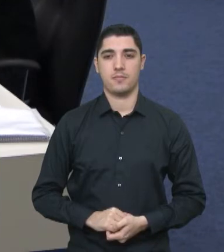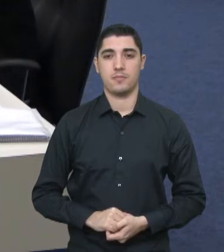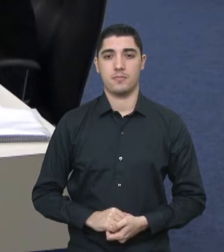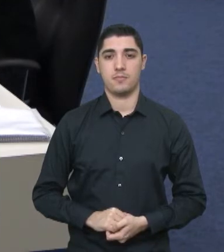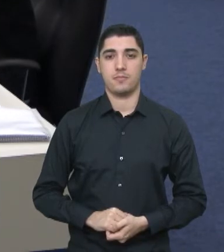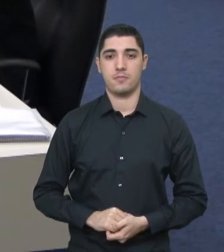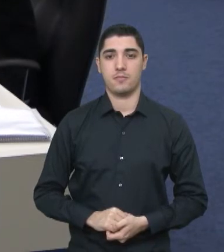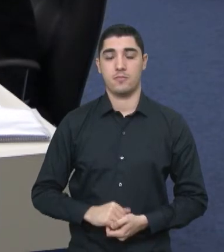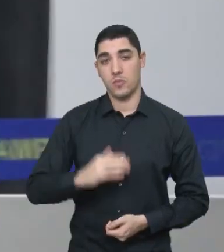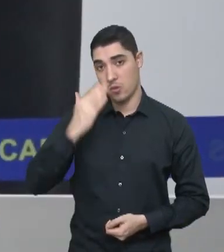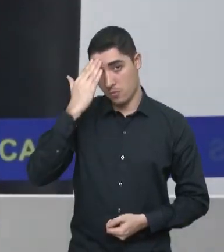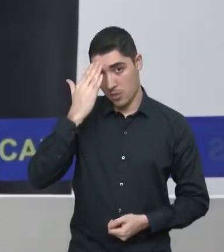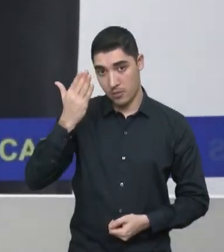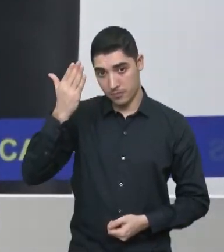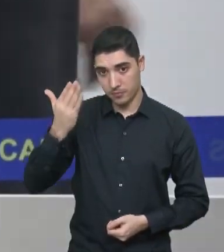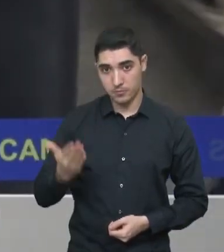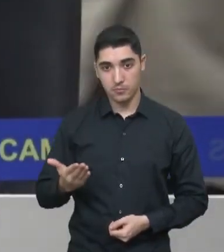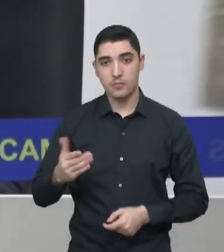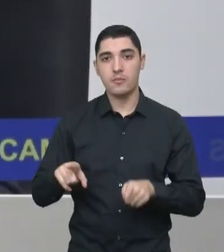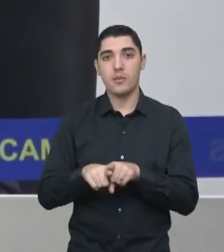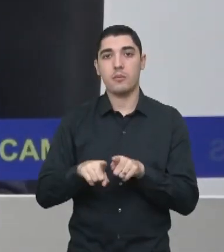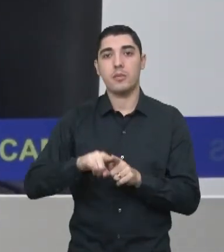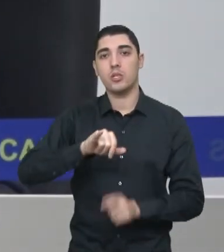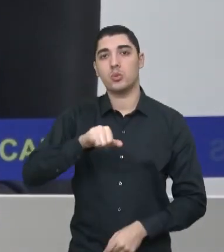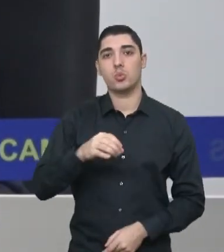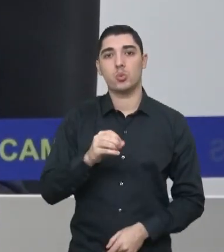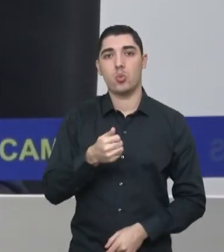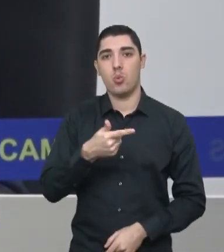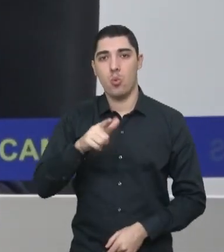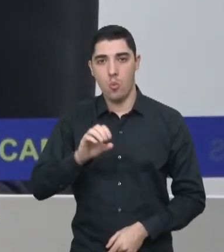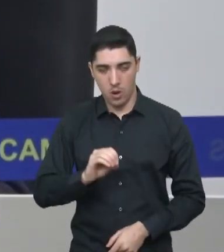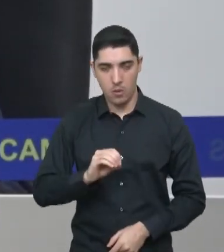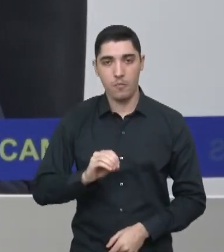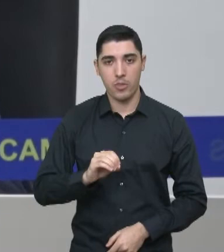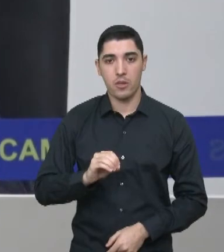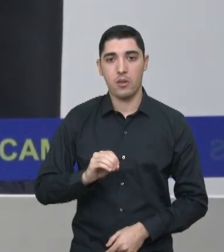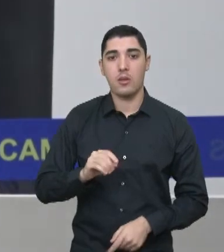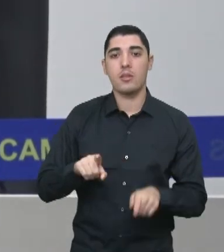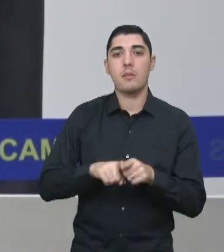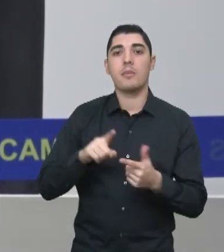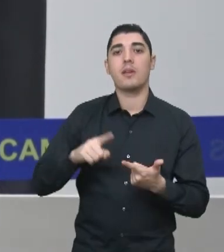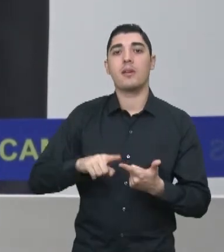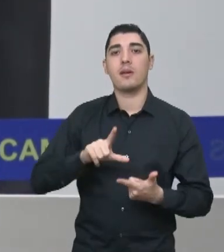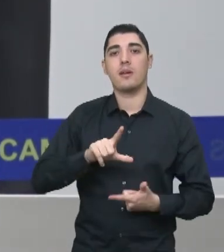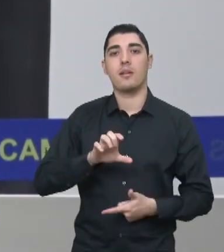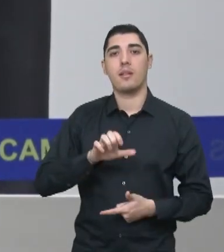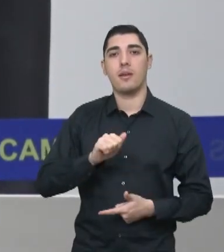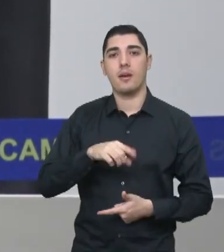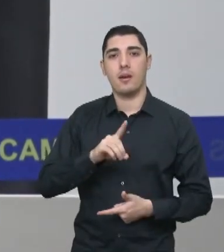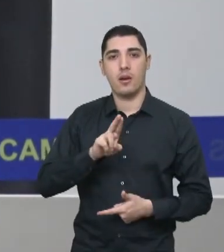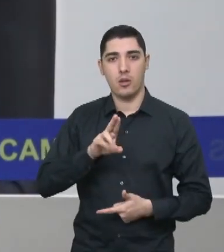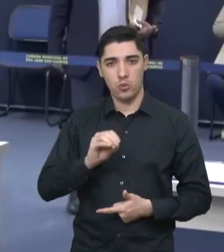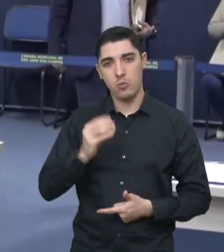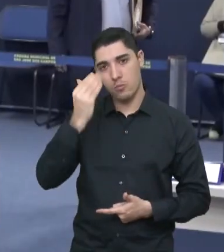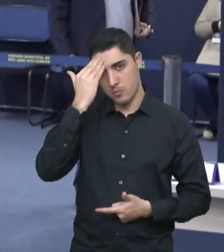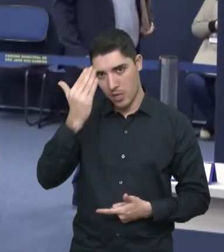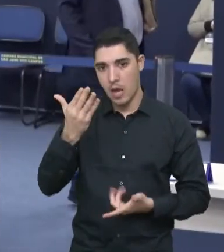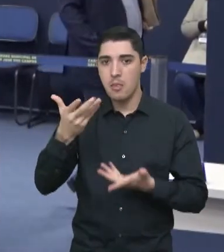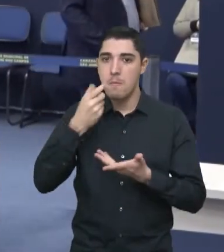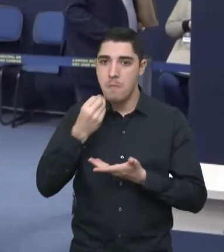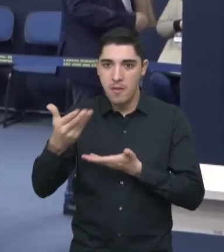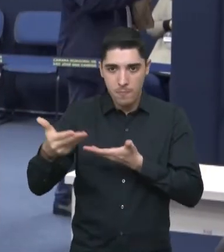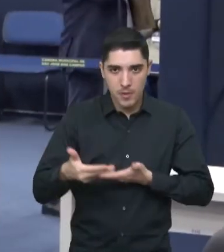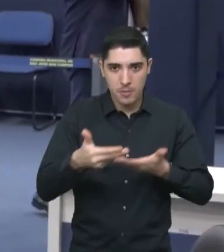Agradecer a presença do João Papinha, da Zona Norte, Leandro Reis, sempre prestigiando aqui da governança. Leandro, seja bem-vindo nessa